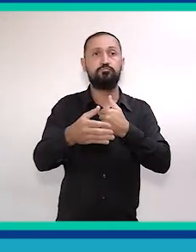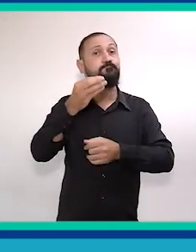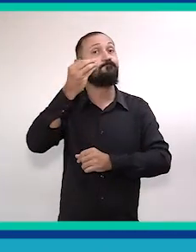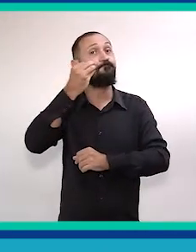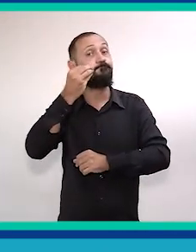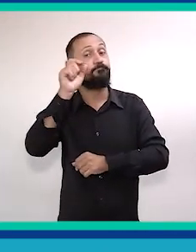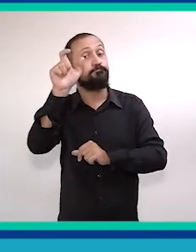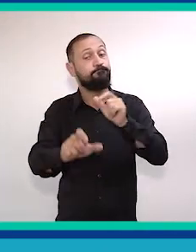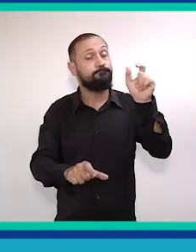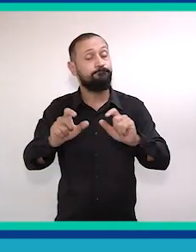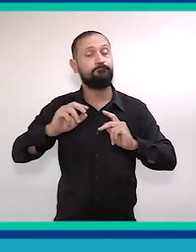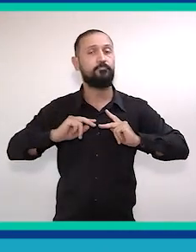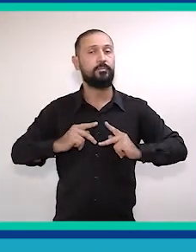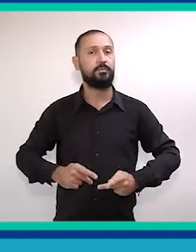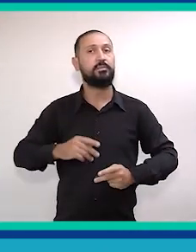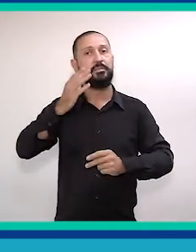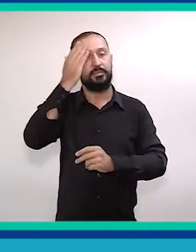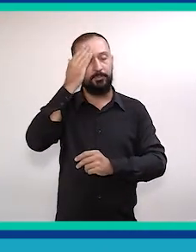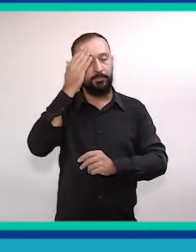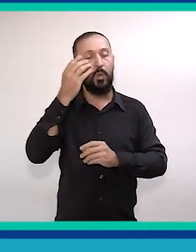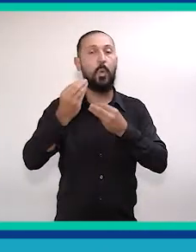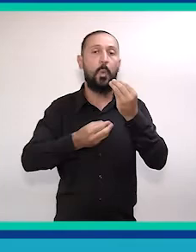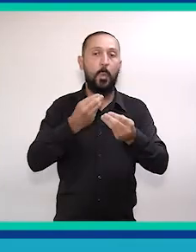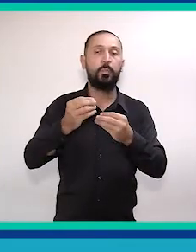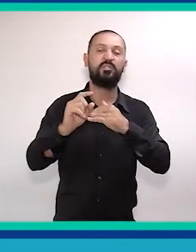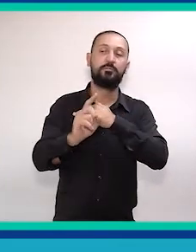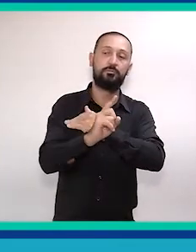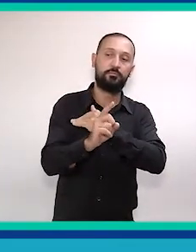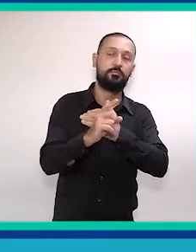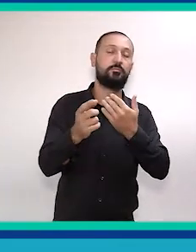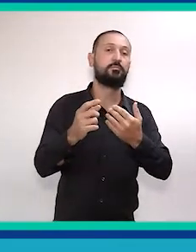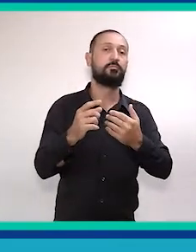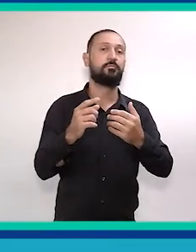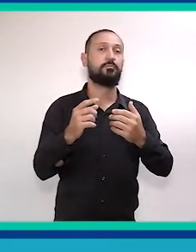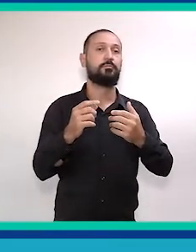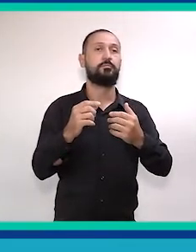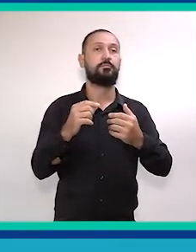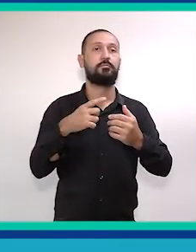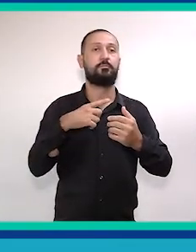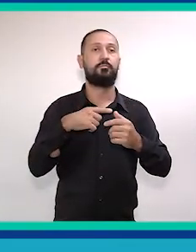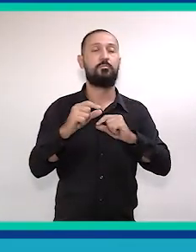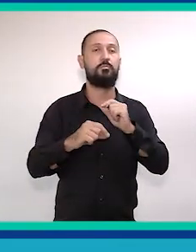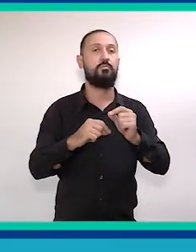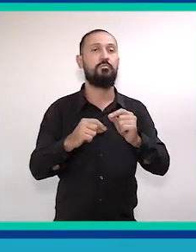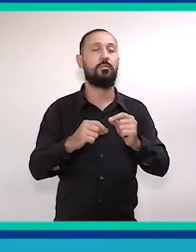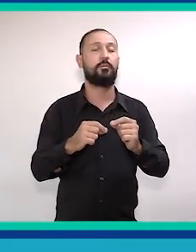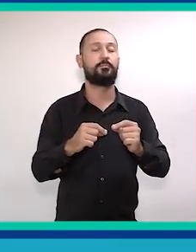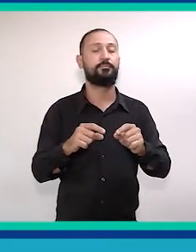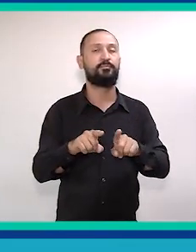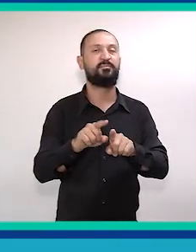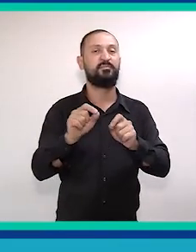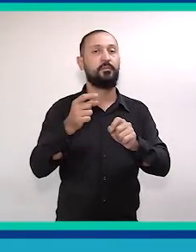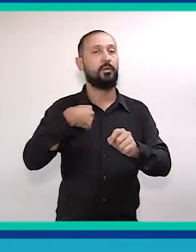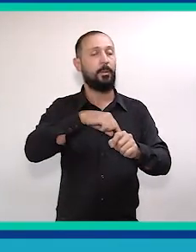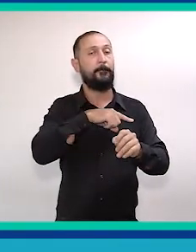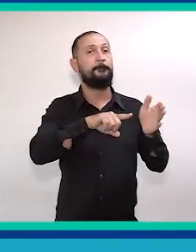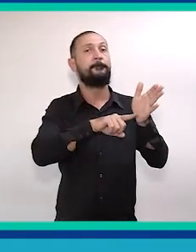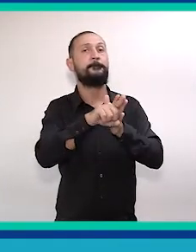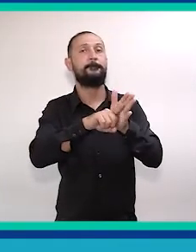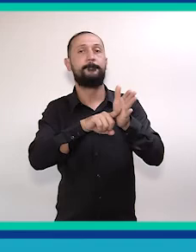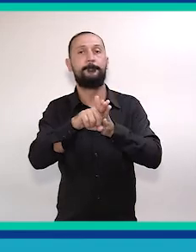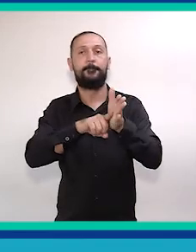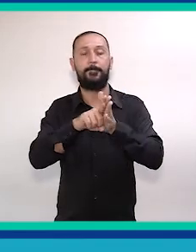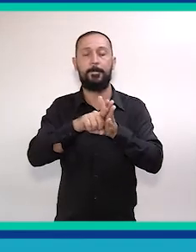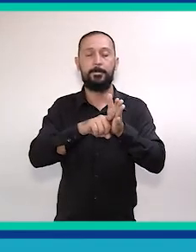começar qualquer teste com o humano, a gente precisa descobrir os mecanismos de ação, os efeitos imediatos. E então, a